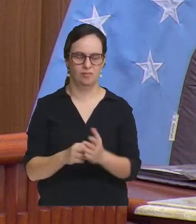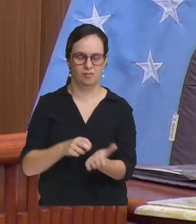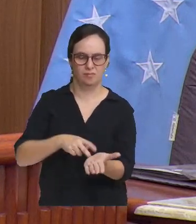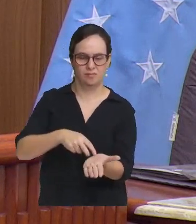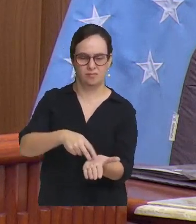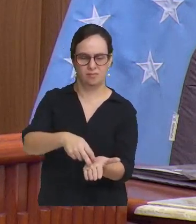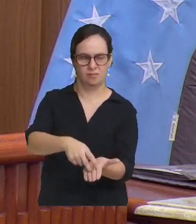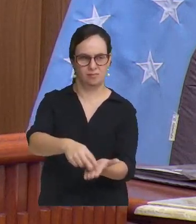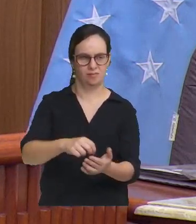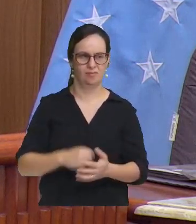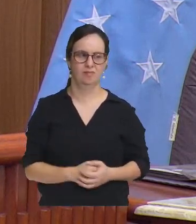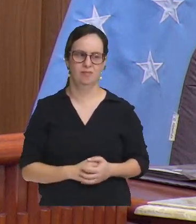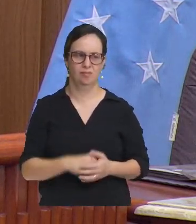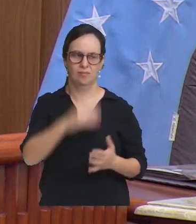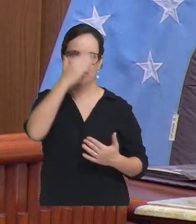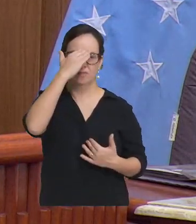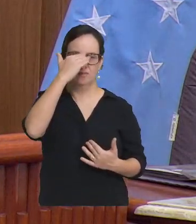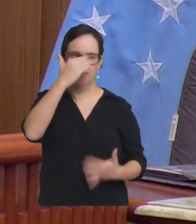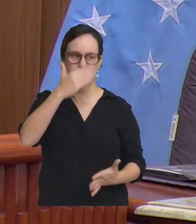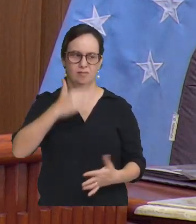presidente.